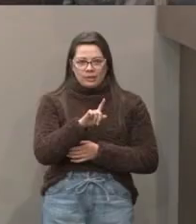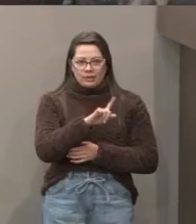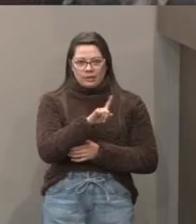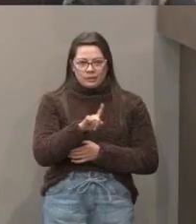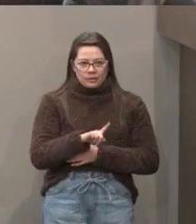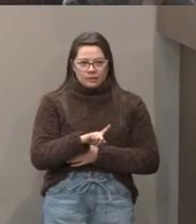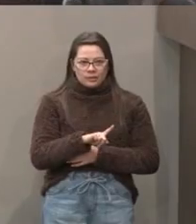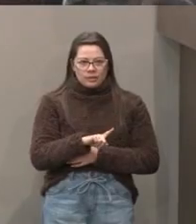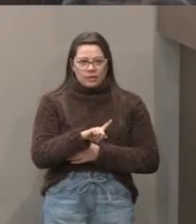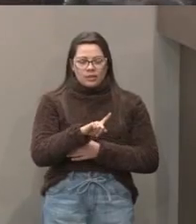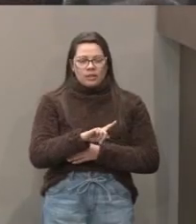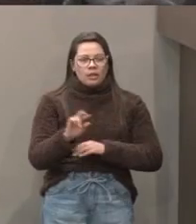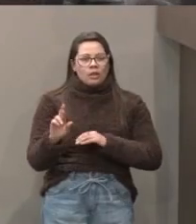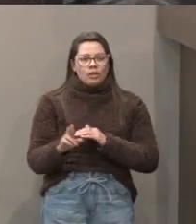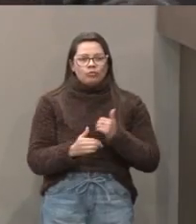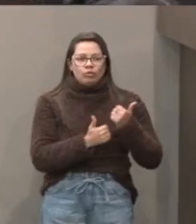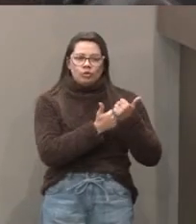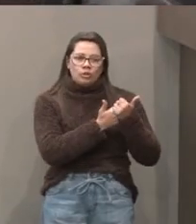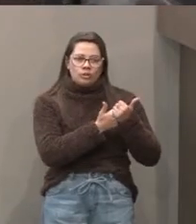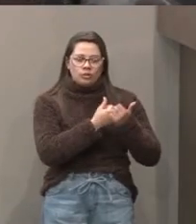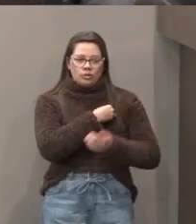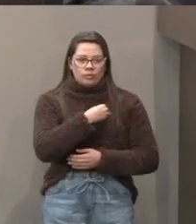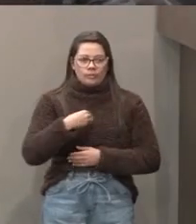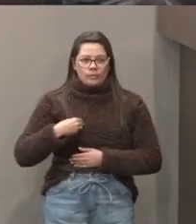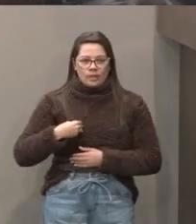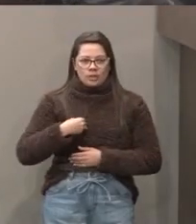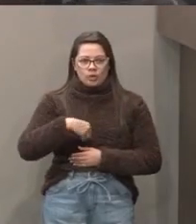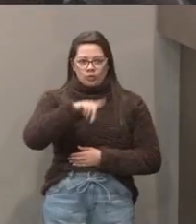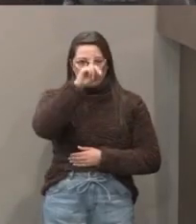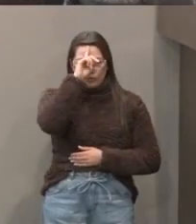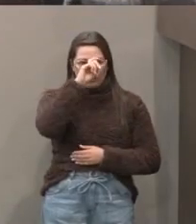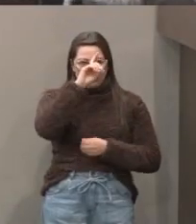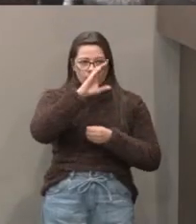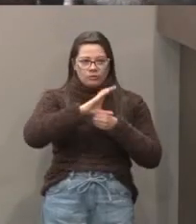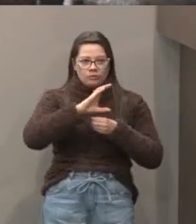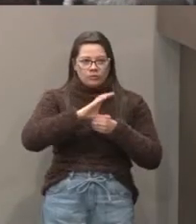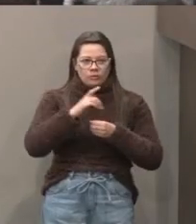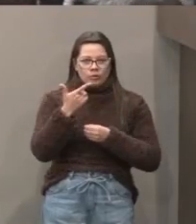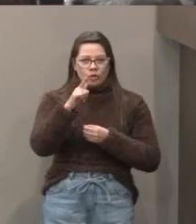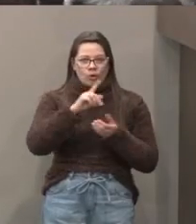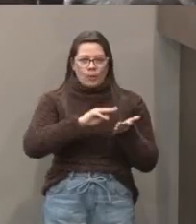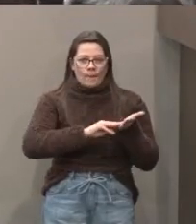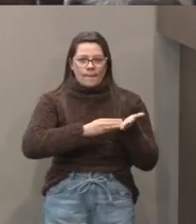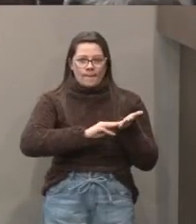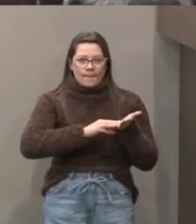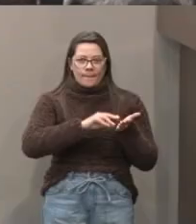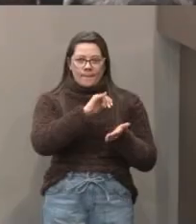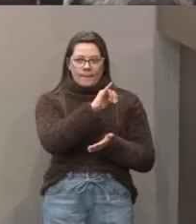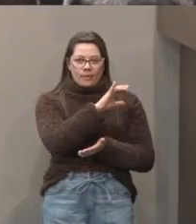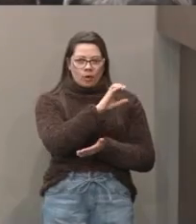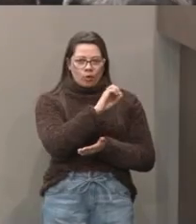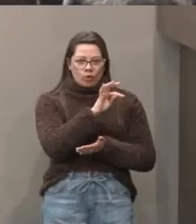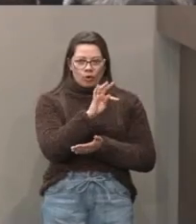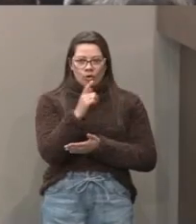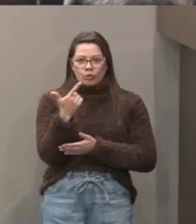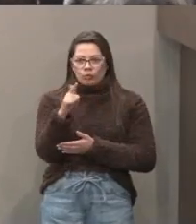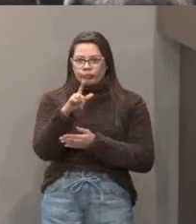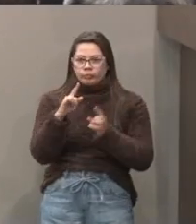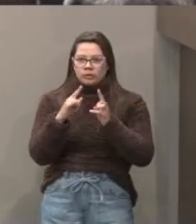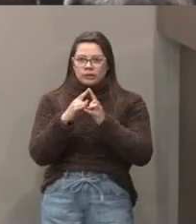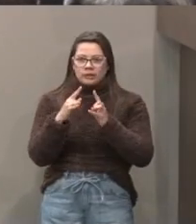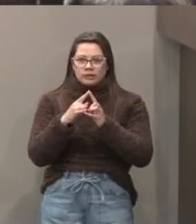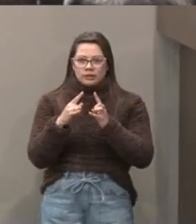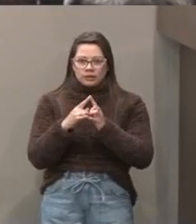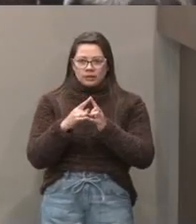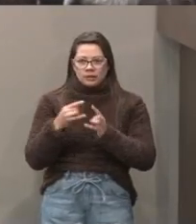diretor médico do Hospital de Clínicas, e, em nome destes, os demais membros do IOT e demais instituições que